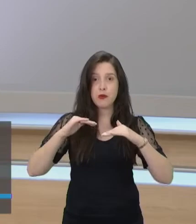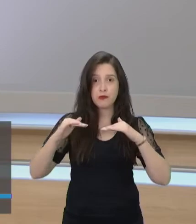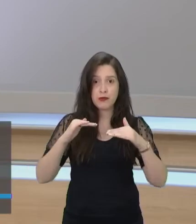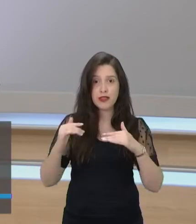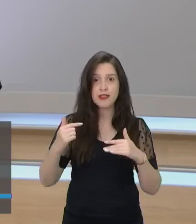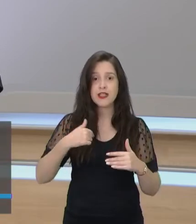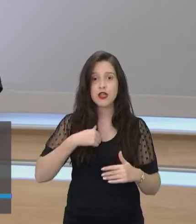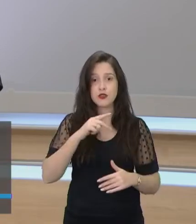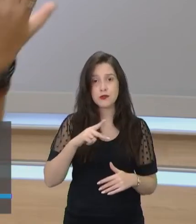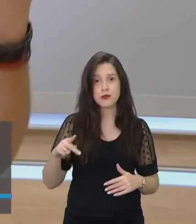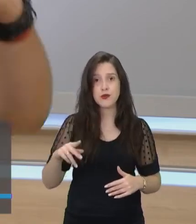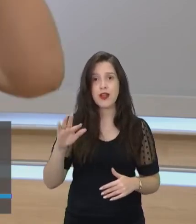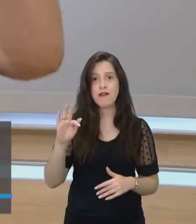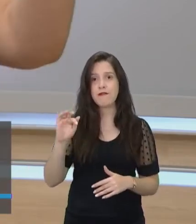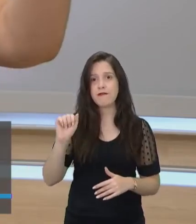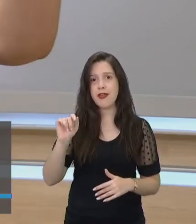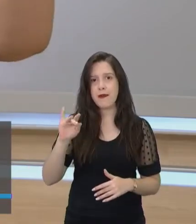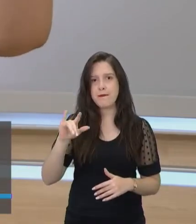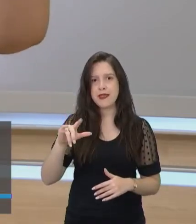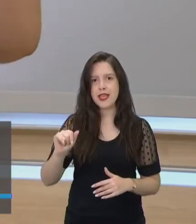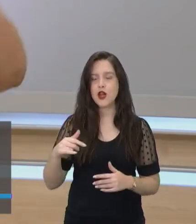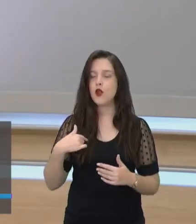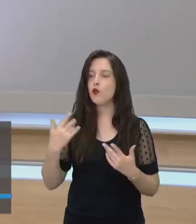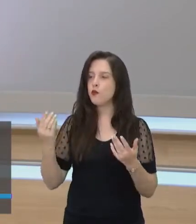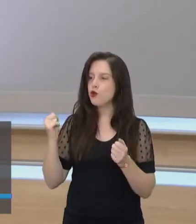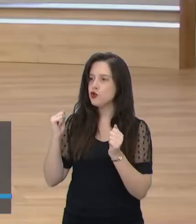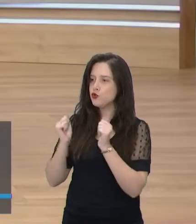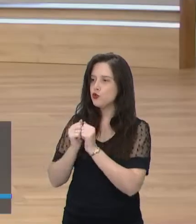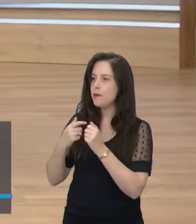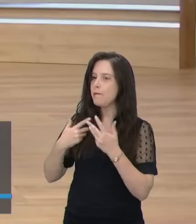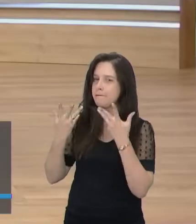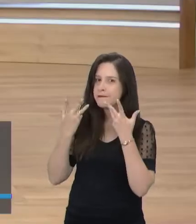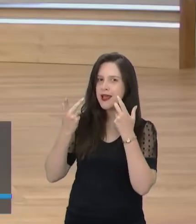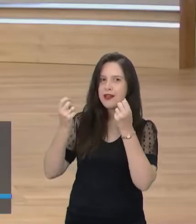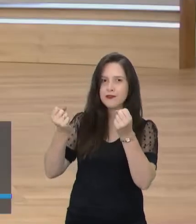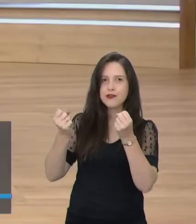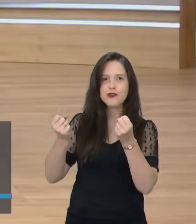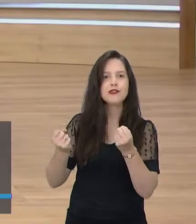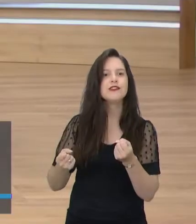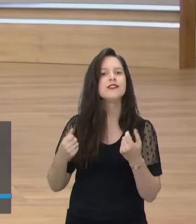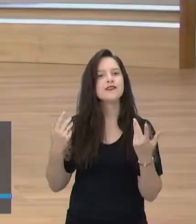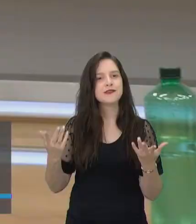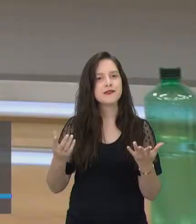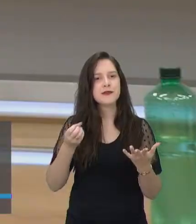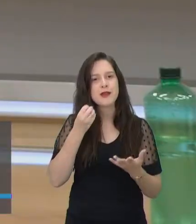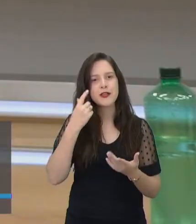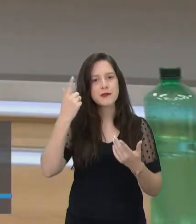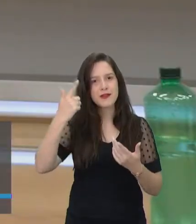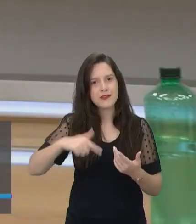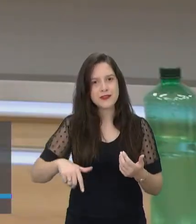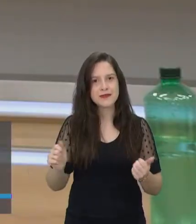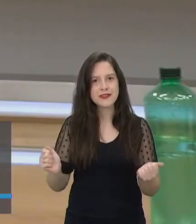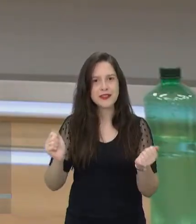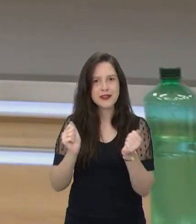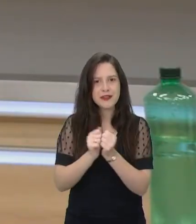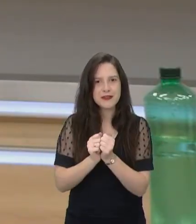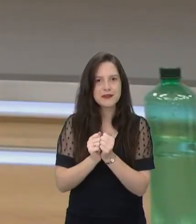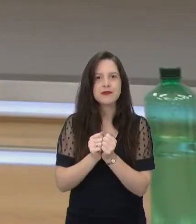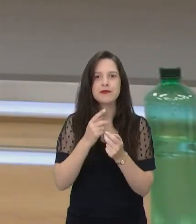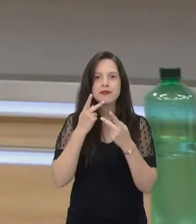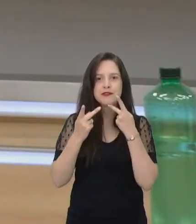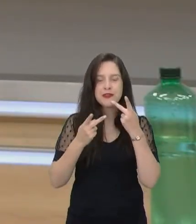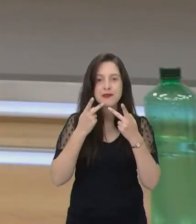professora Fabiana e ao meu lado, o maravilhoso Gabriel. E aí, gente, mais uma vez aqui. Agora a gente vai começar a falar